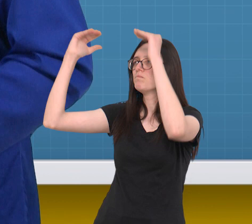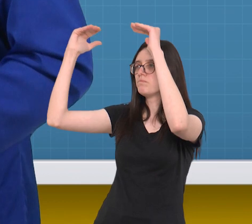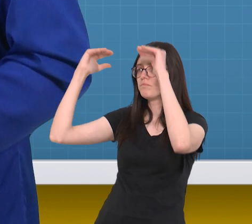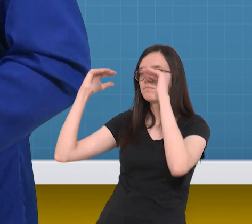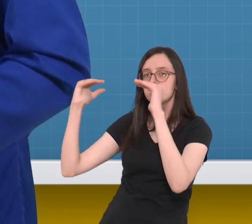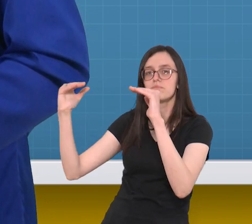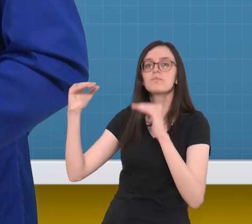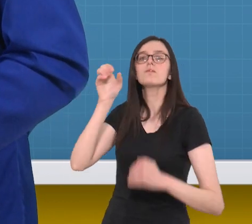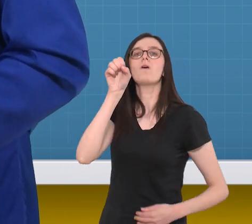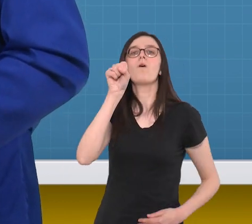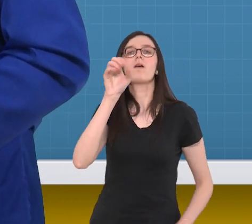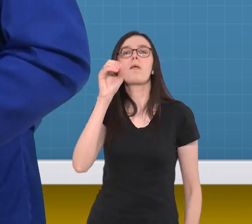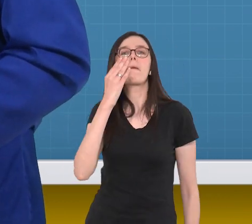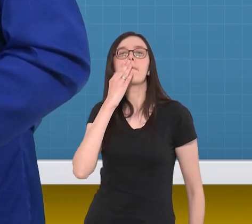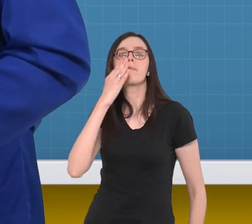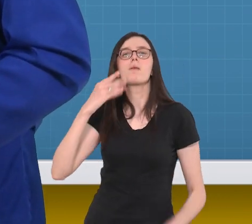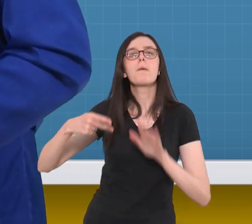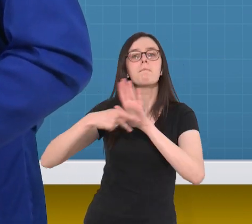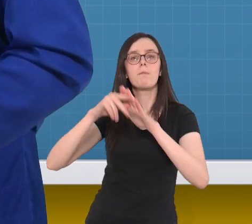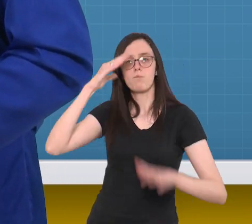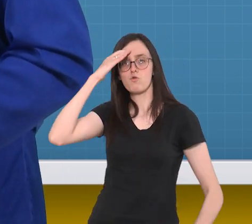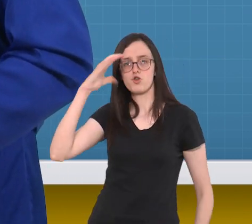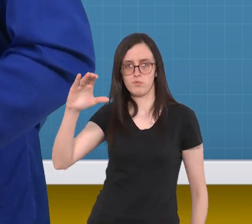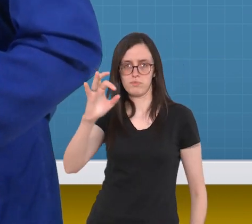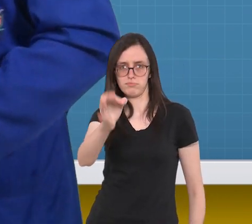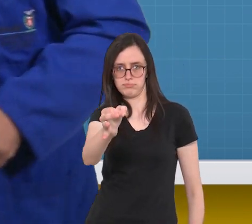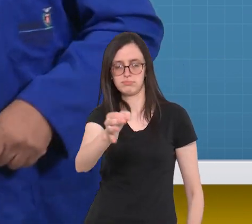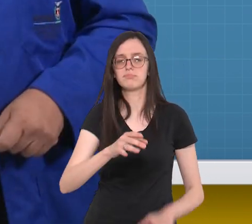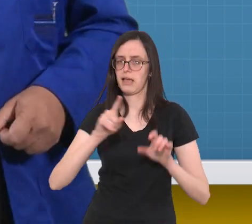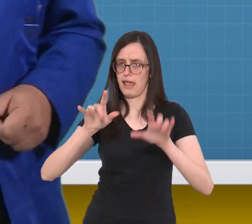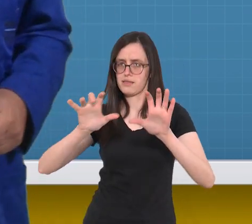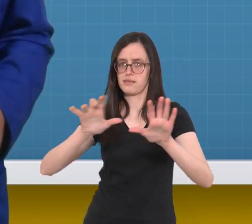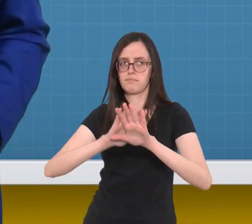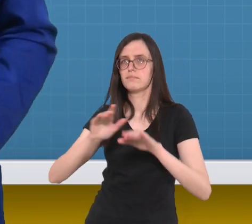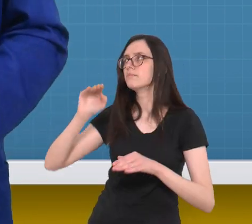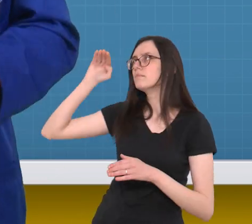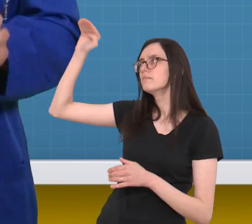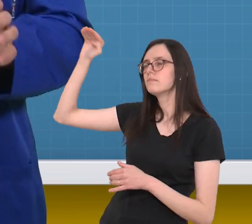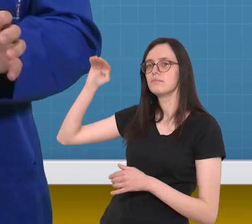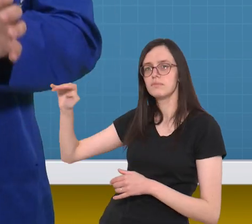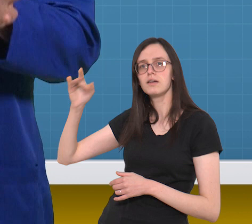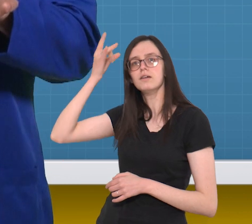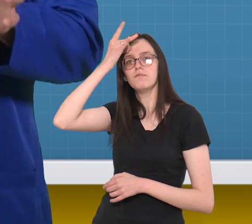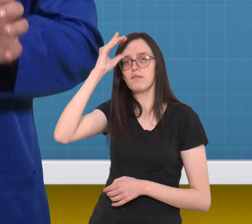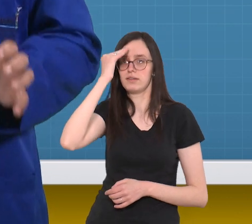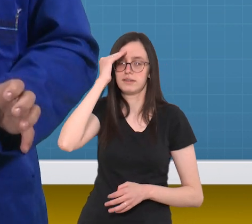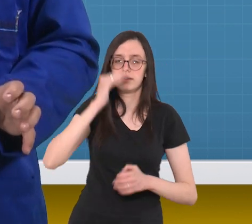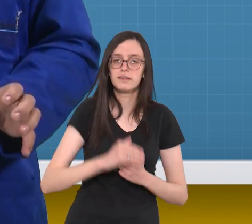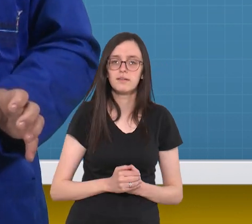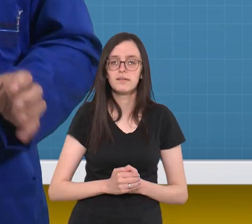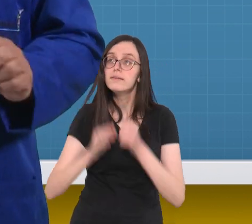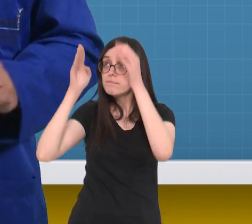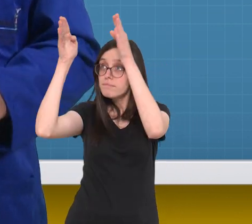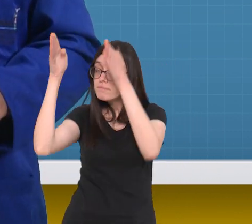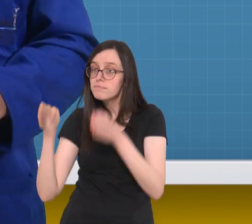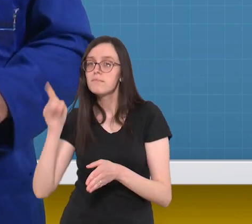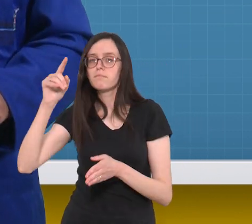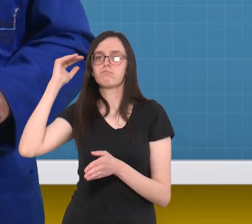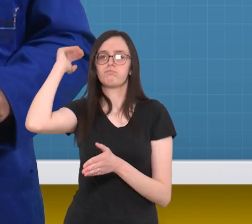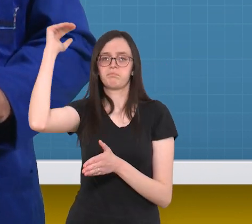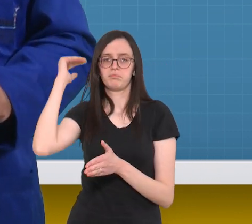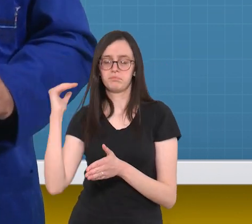400 bilhões, que é o Paraná, e embaixo os 80 bilhões, que é Curitiba. Isso mesmo. Então nós temos numa única coluna as